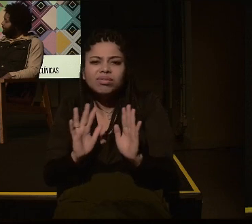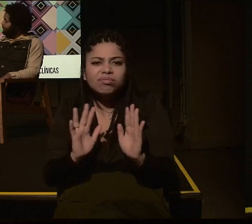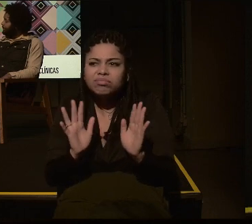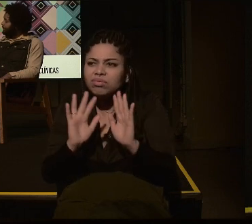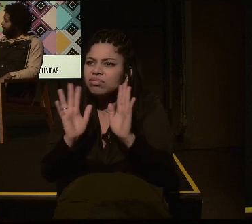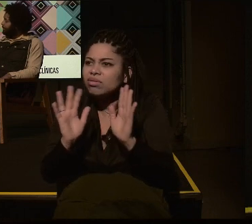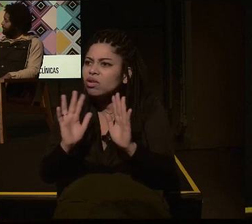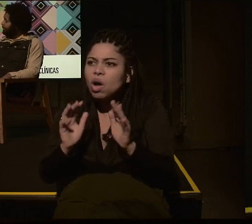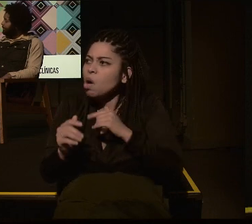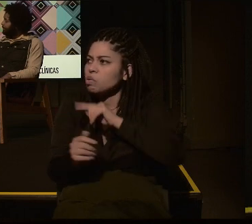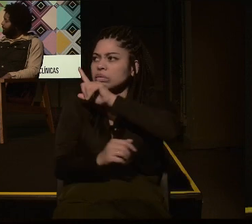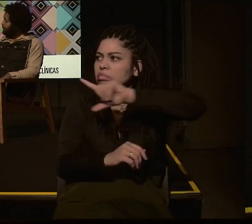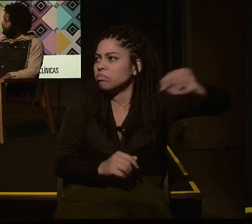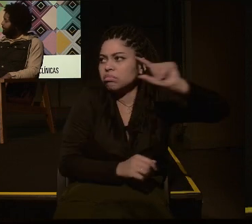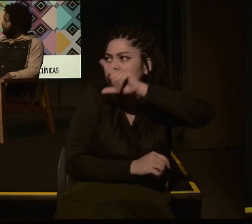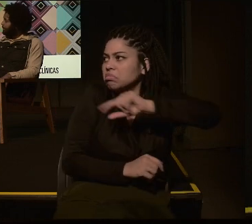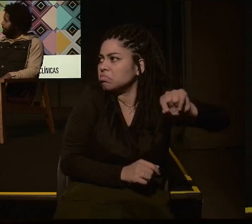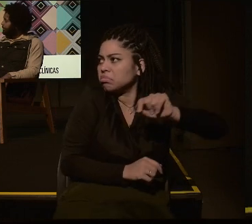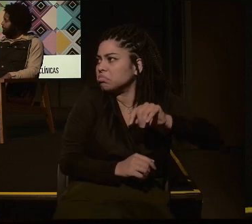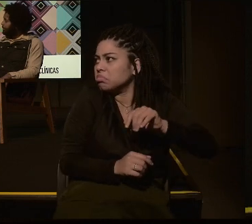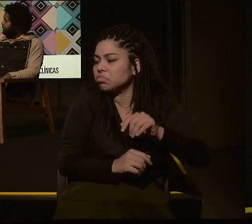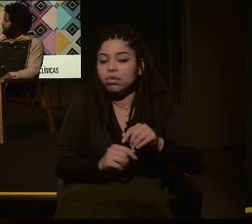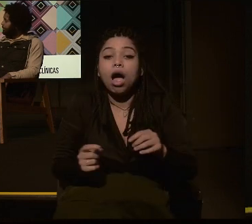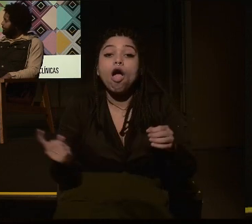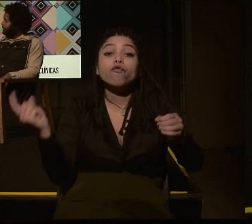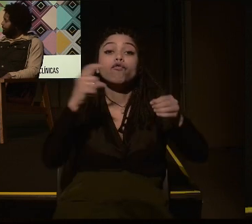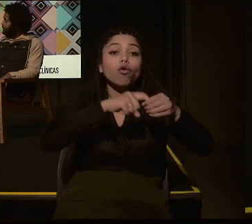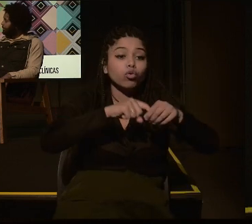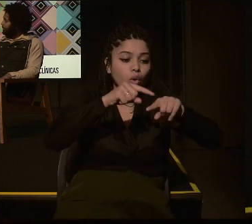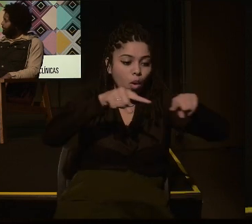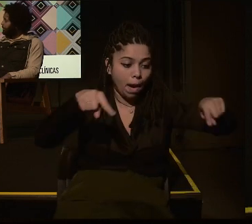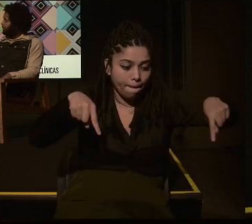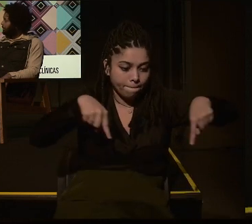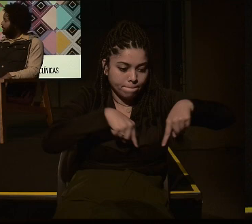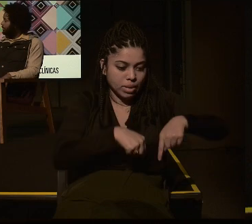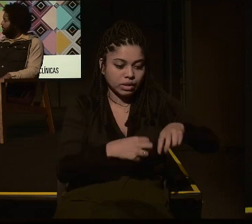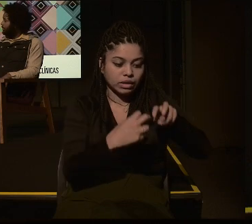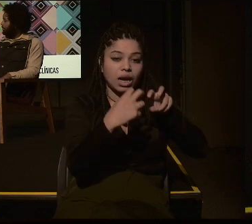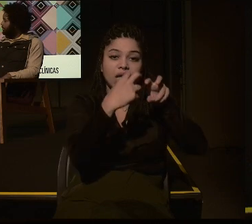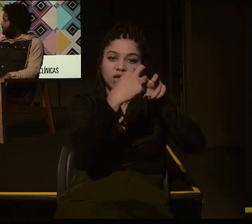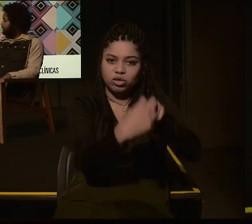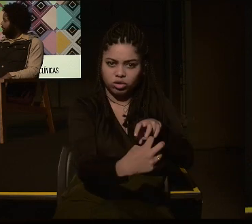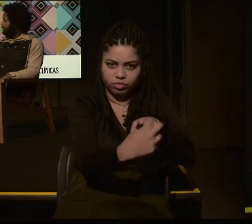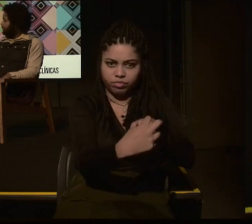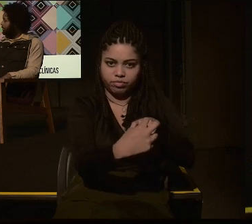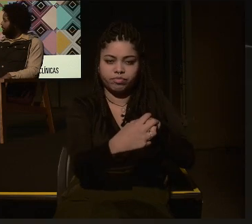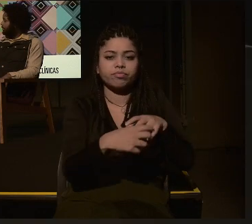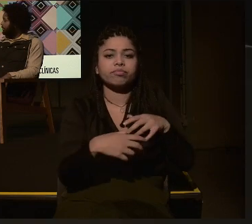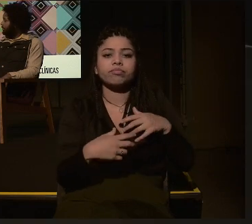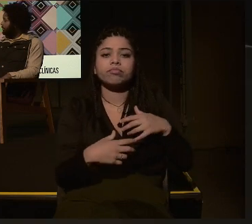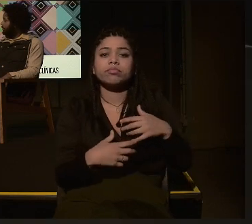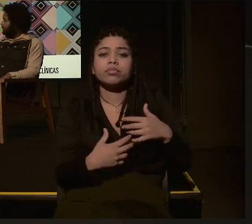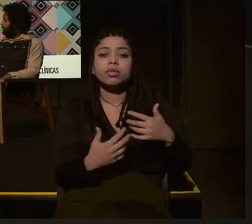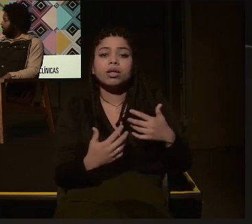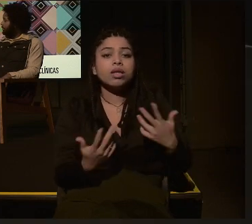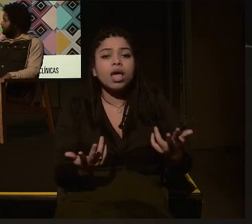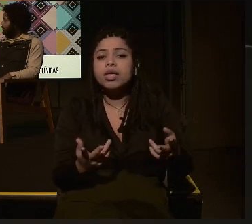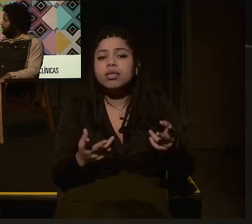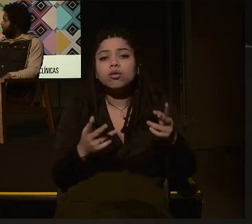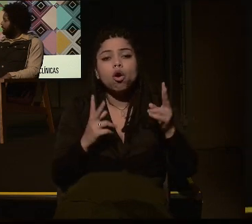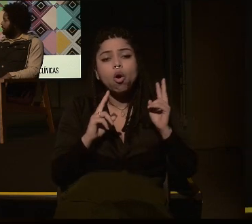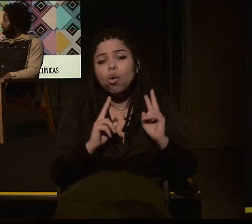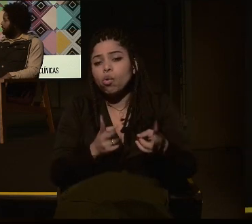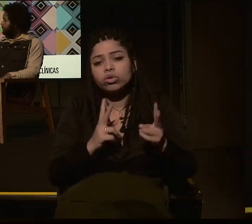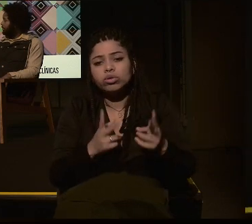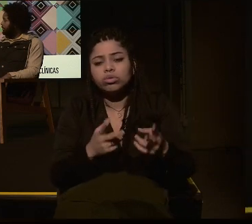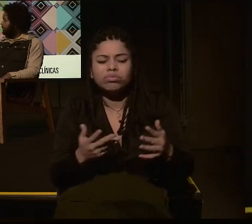Não, me tira daqui. Então vamos voltar para lá. E quando volta para a sala, ela continua assim. E